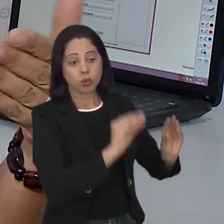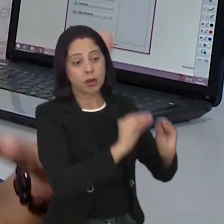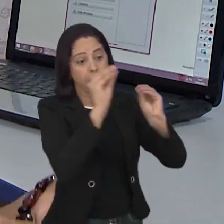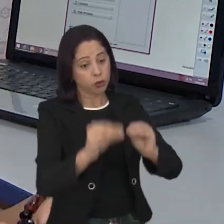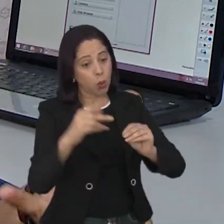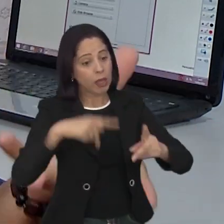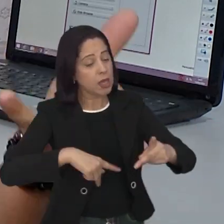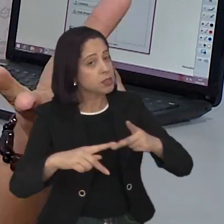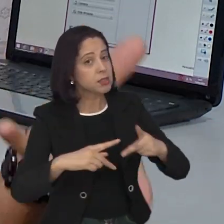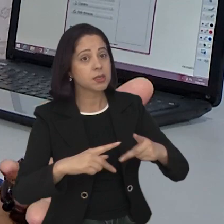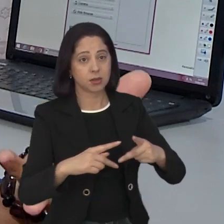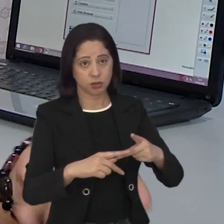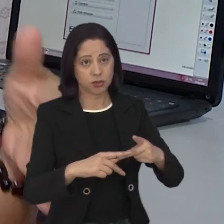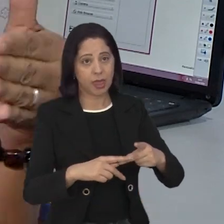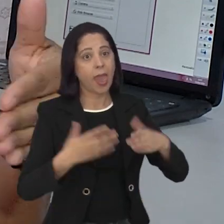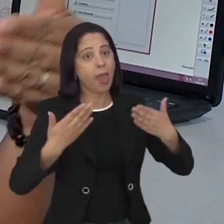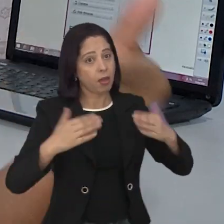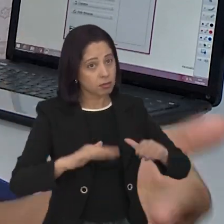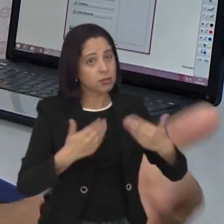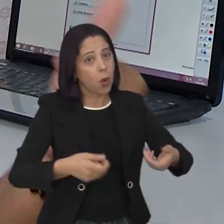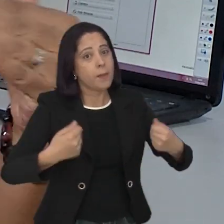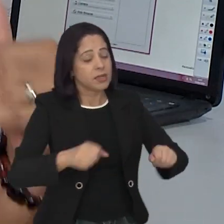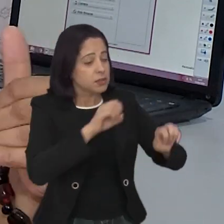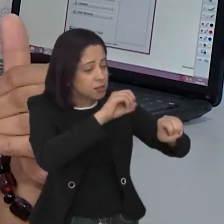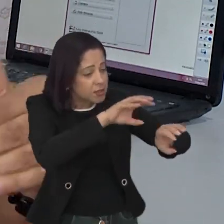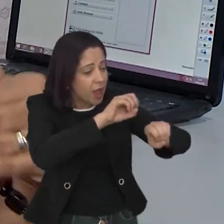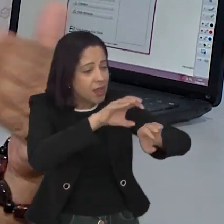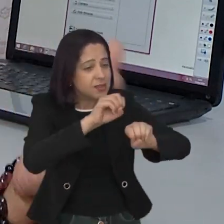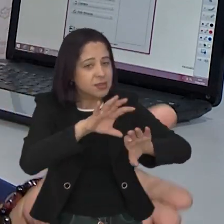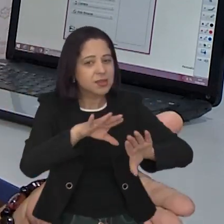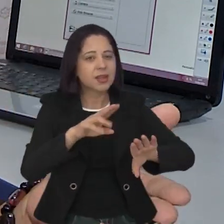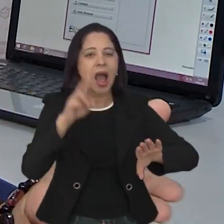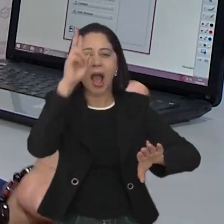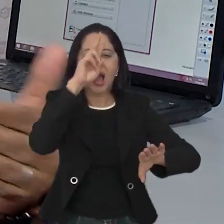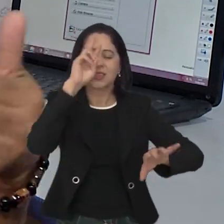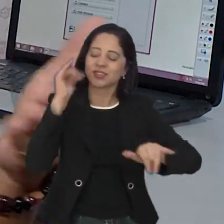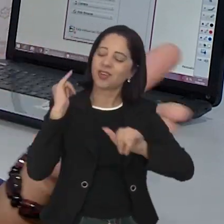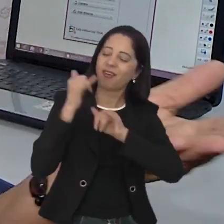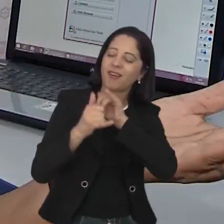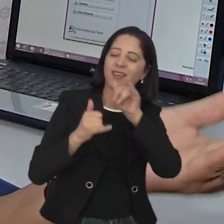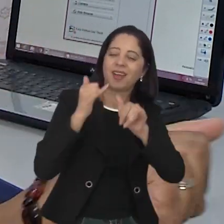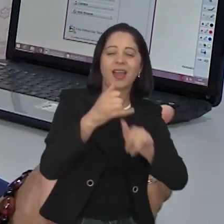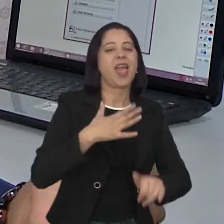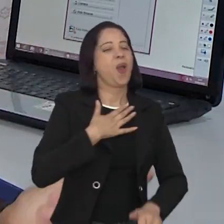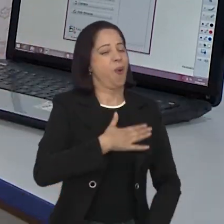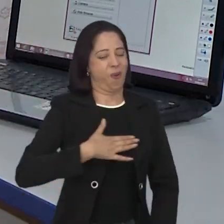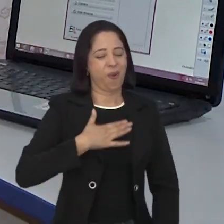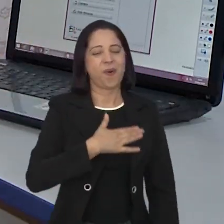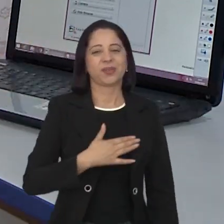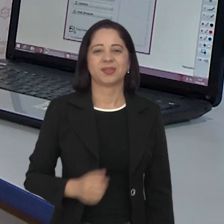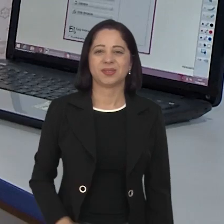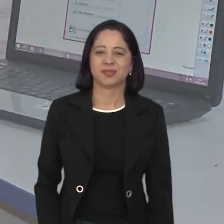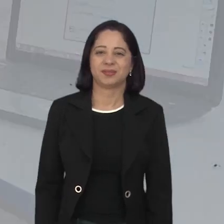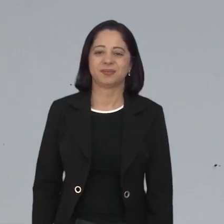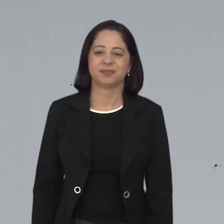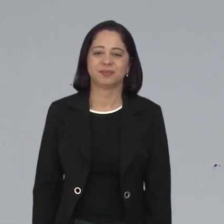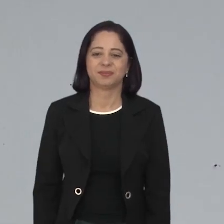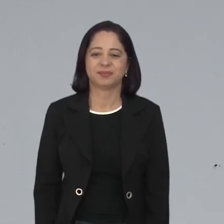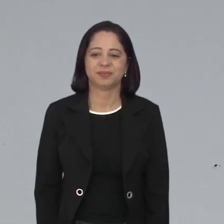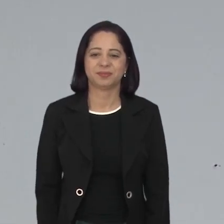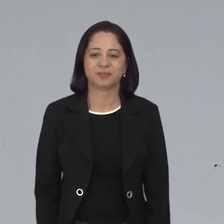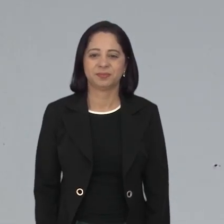ensinar para os joseenses e para os que vieram morar em São José e amam essa cidade então assim a gente gosta de contar eu gosto